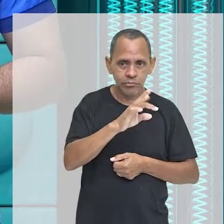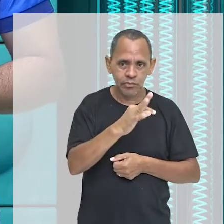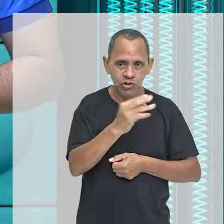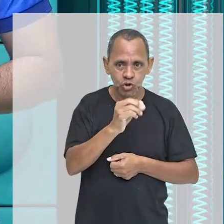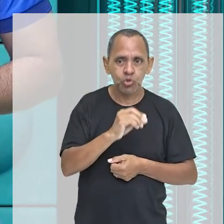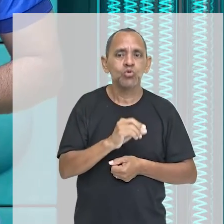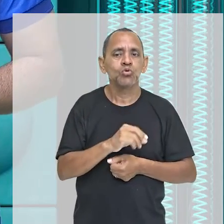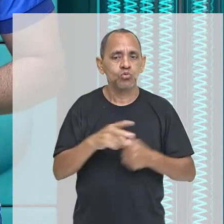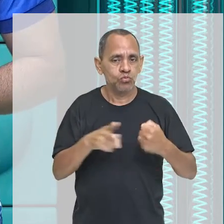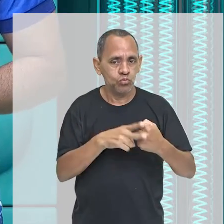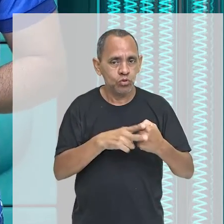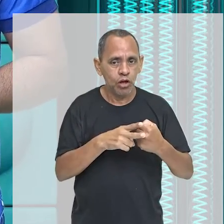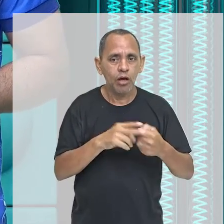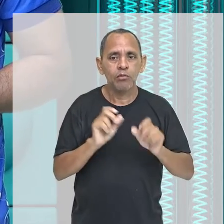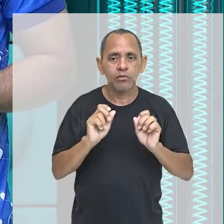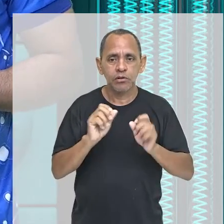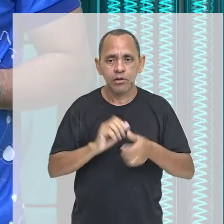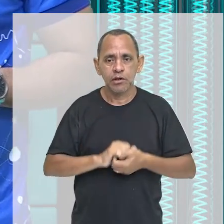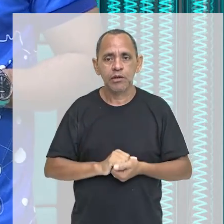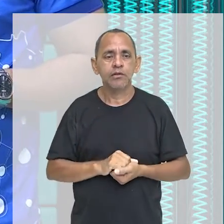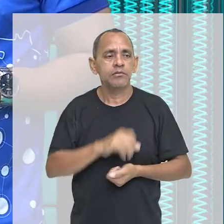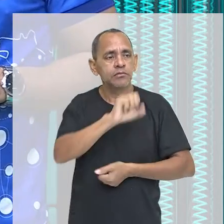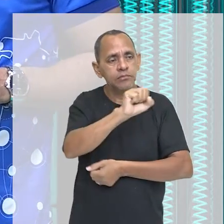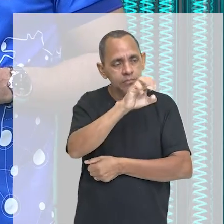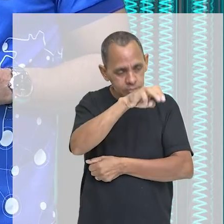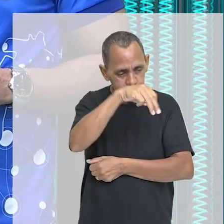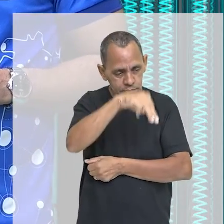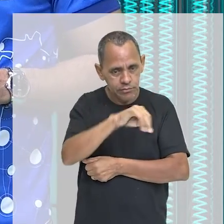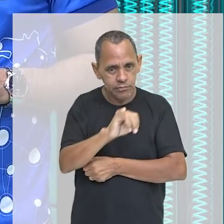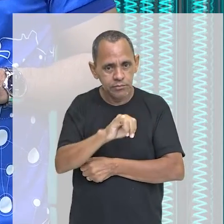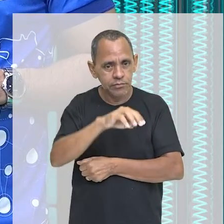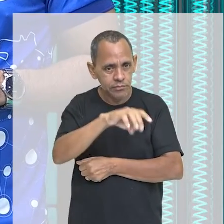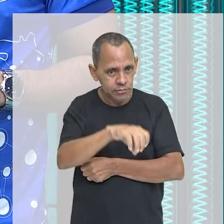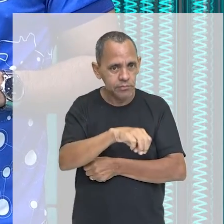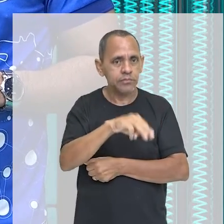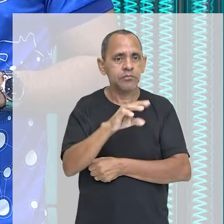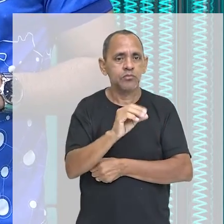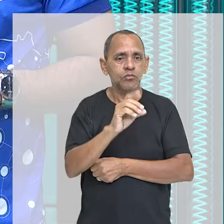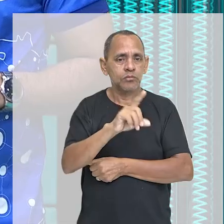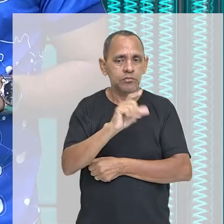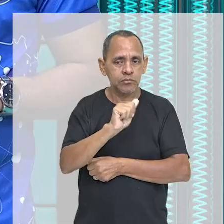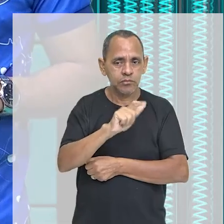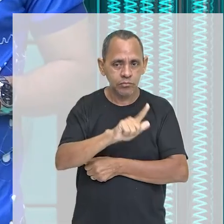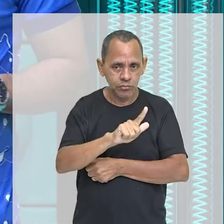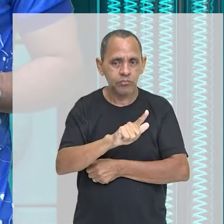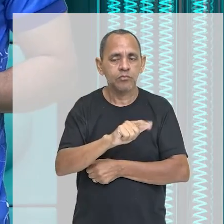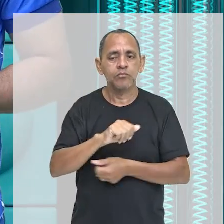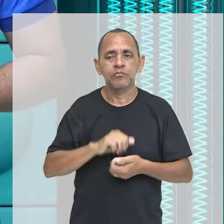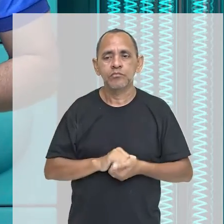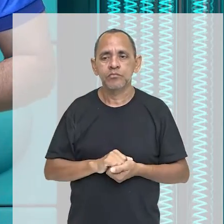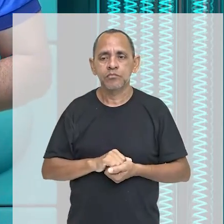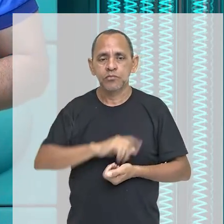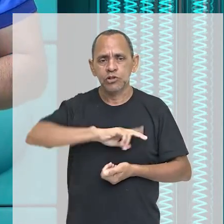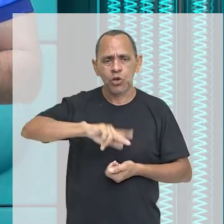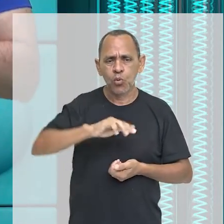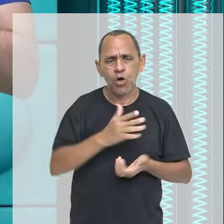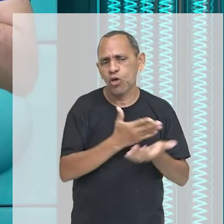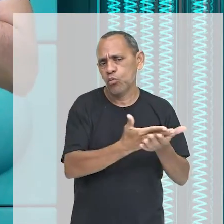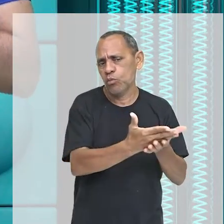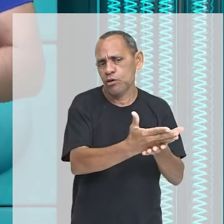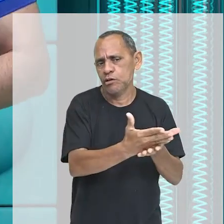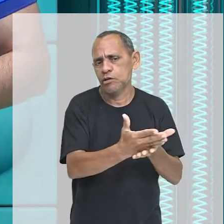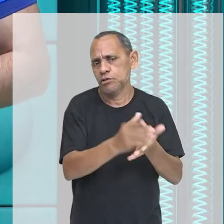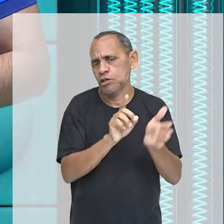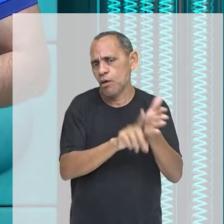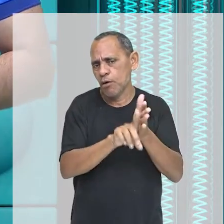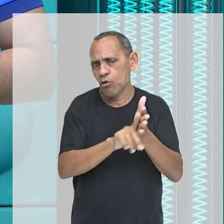vai precisar de um verbo auxiliar, tá certo? Não é ele nas frases negativas que recebe o not, tampouco é ele que vai iniciar a pergunta, porque ele